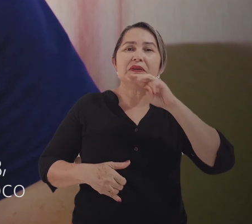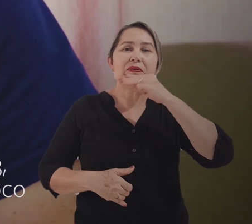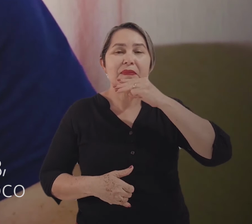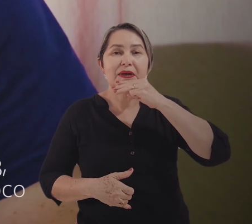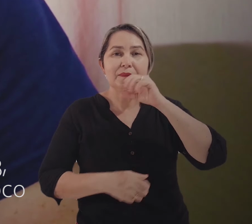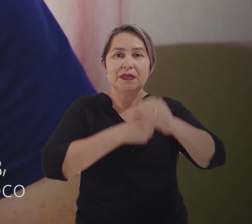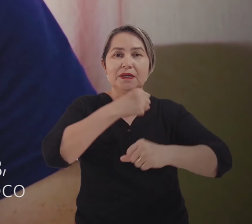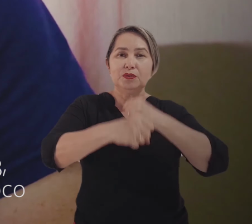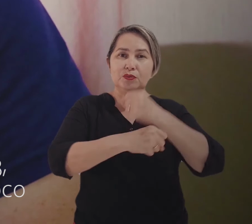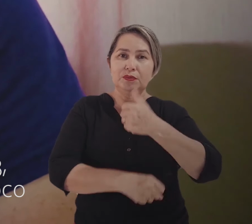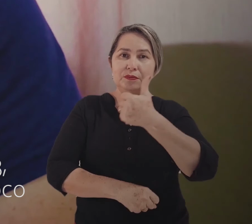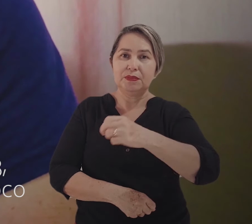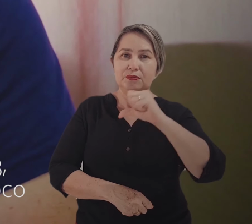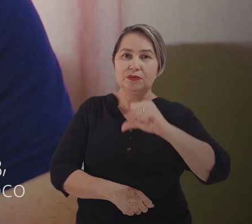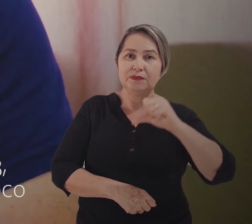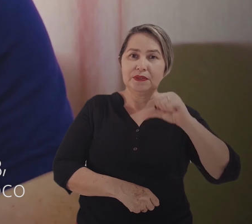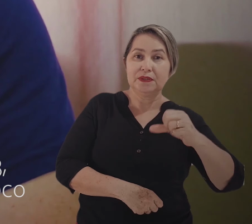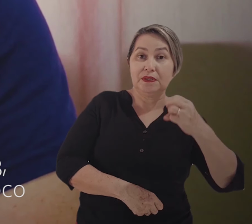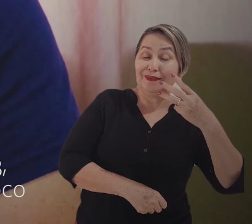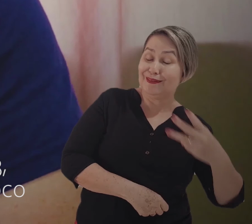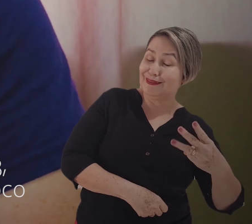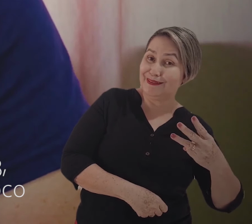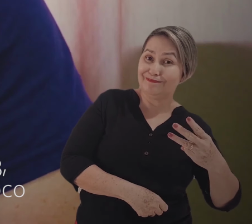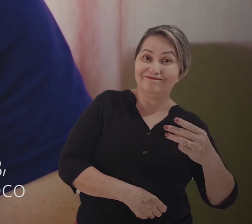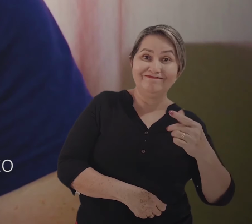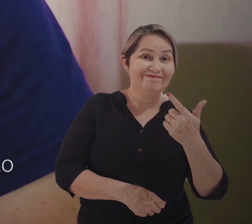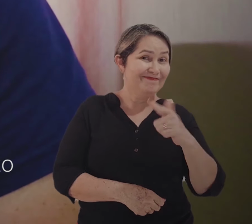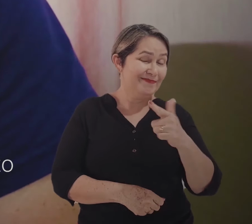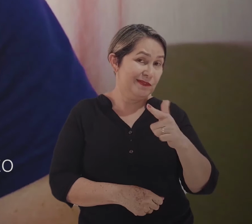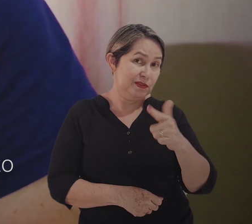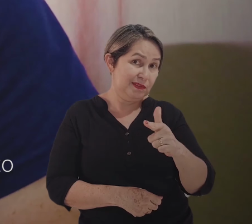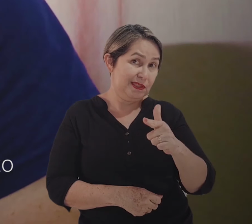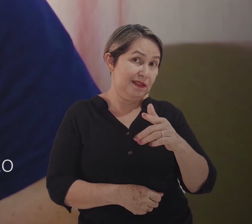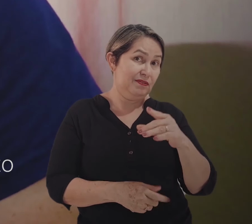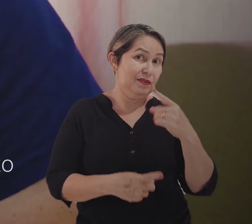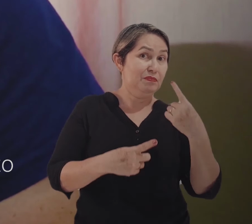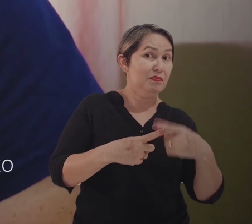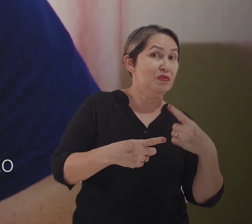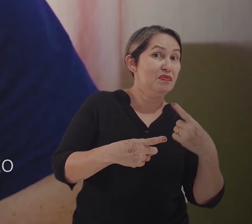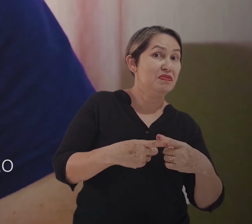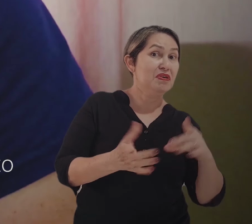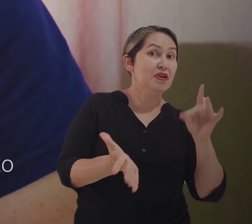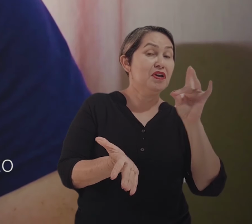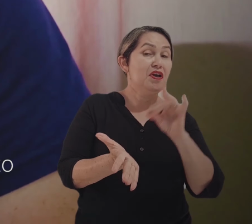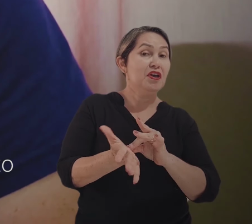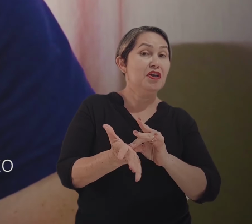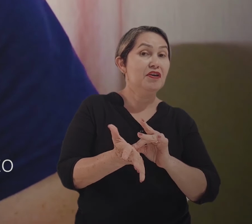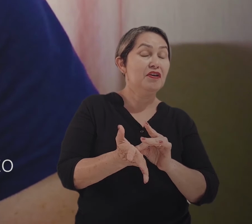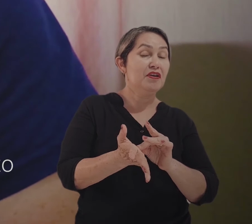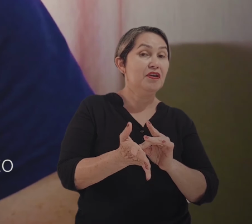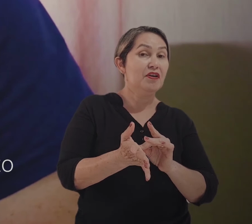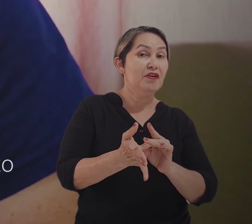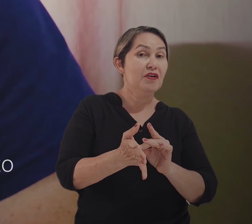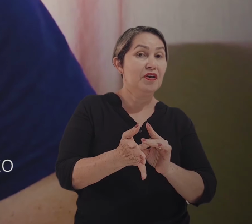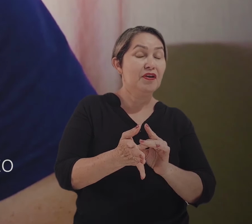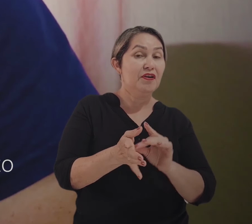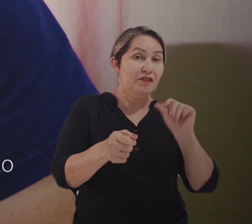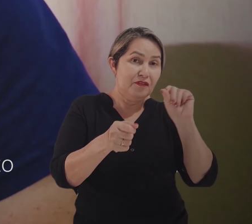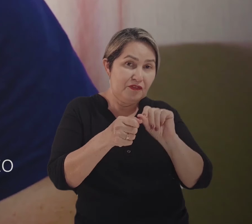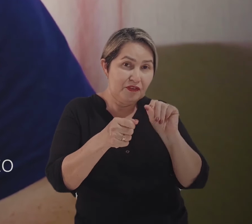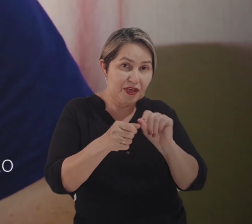1993, por mais que eles tentassem fazer esse tombamento, houve esse equívoco. Na verdade, foi elaborada uma lei que trata da